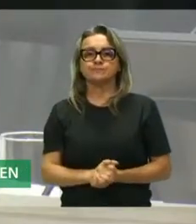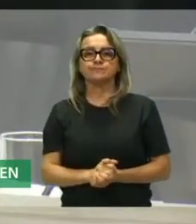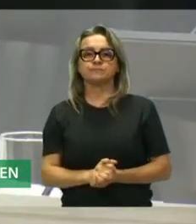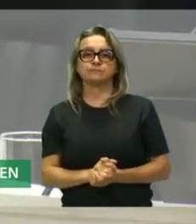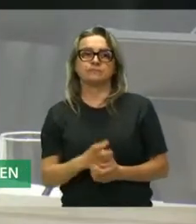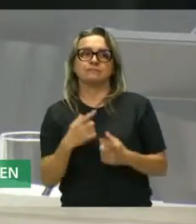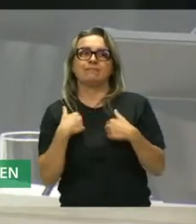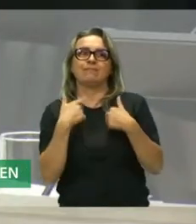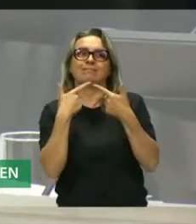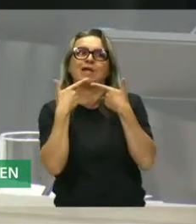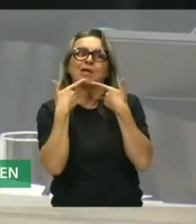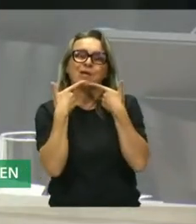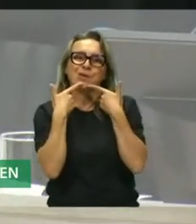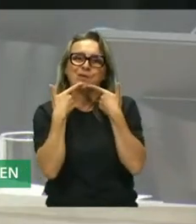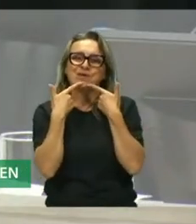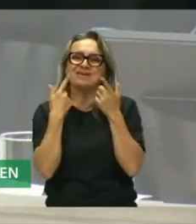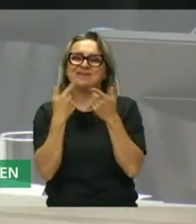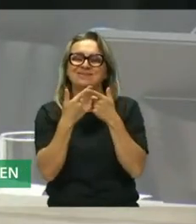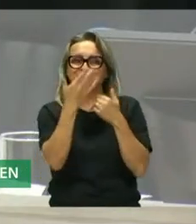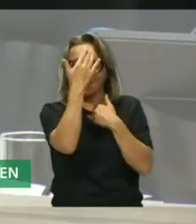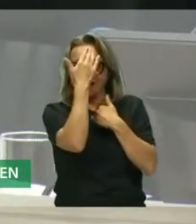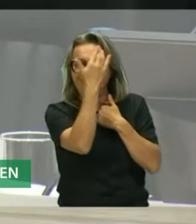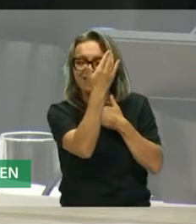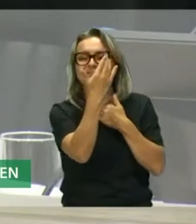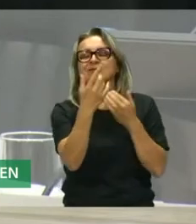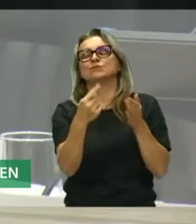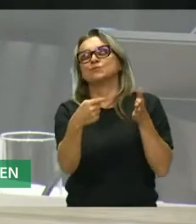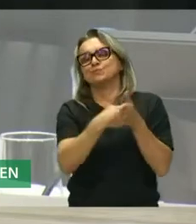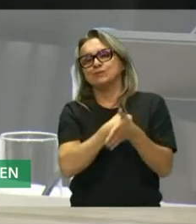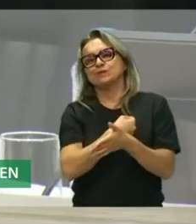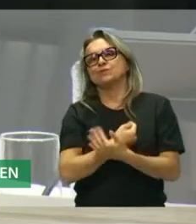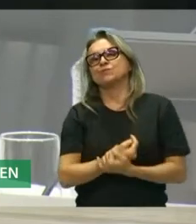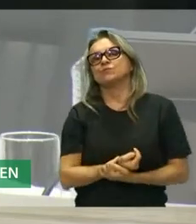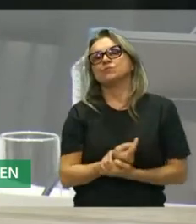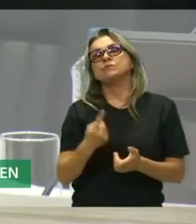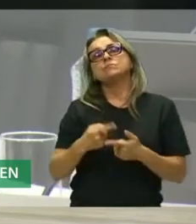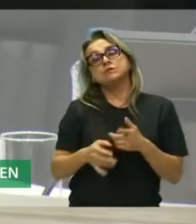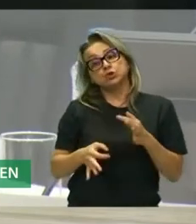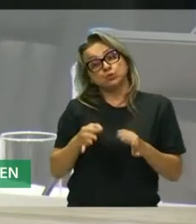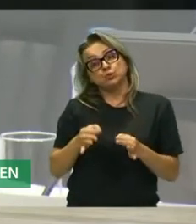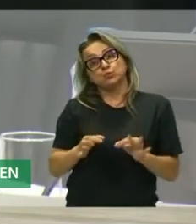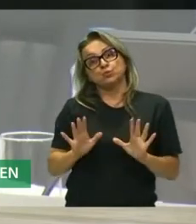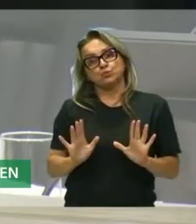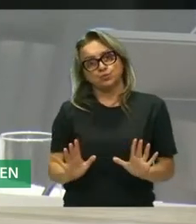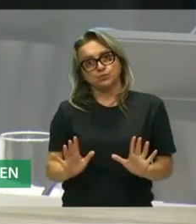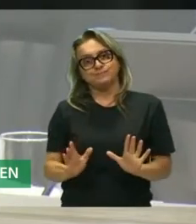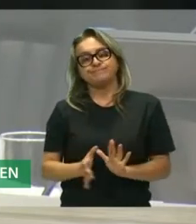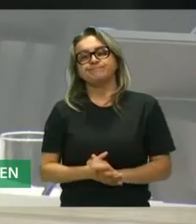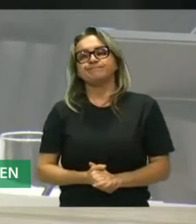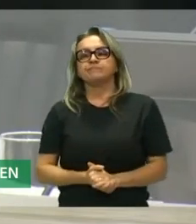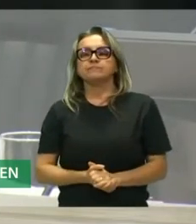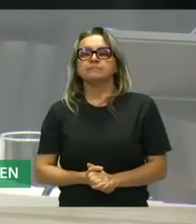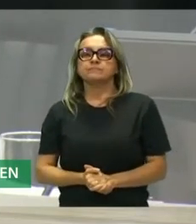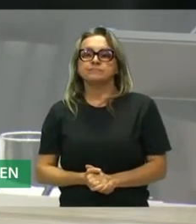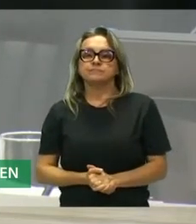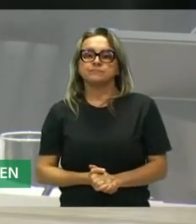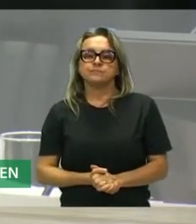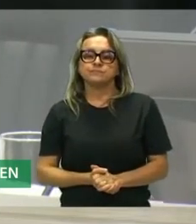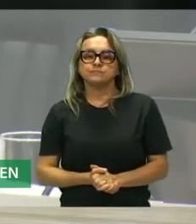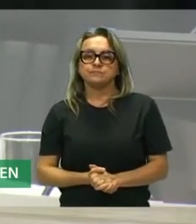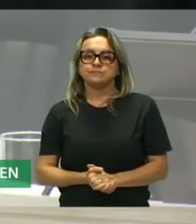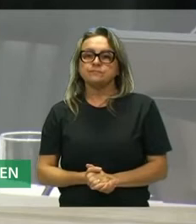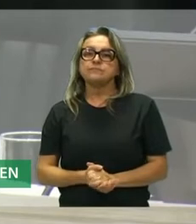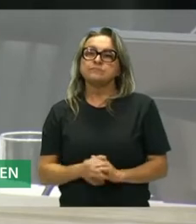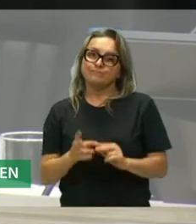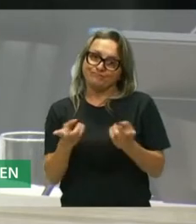essa pergunta, o senhor fez essa pergunta, e agradeço muito, até por uma questão de justiça. Nós, por conta